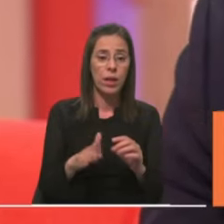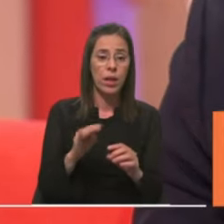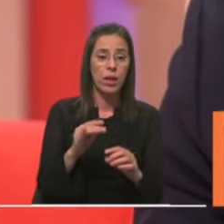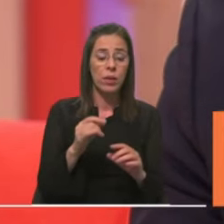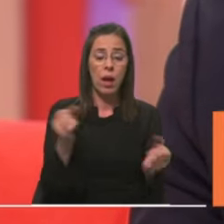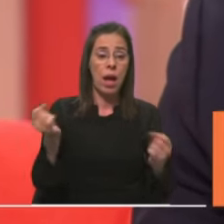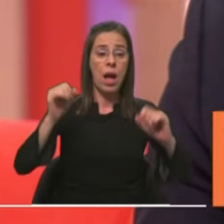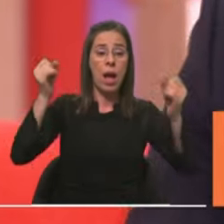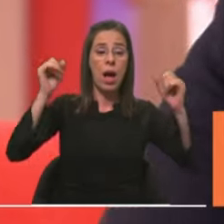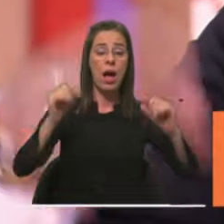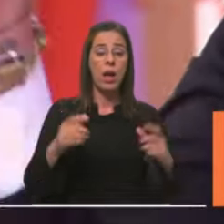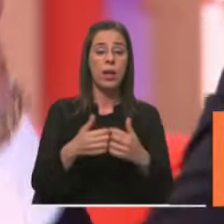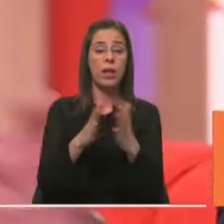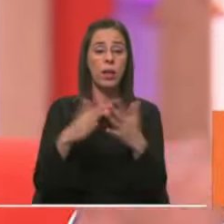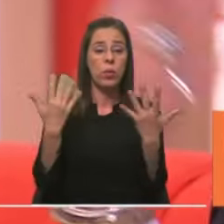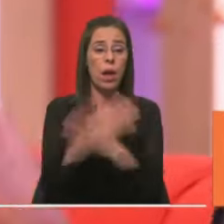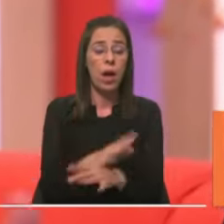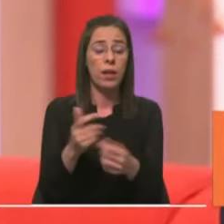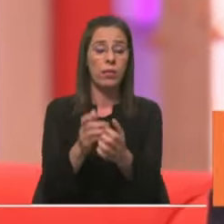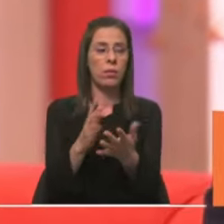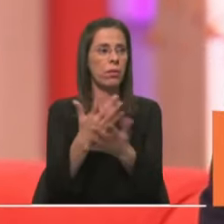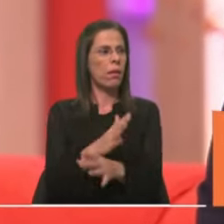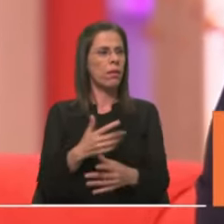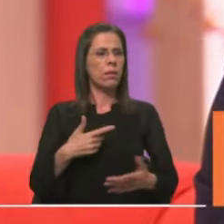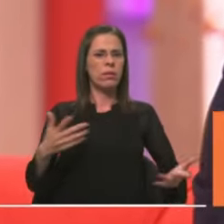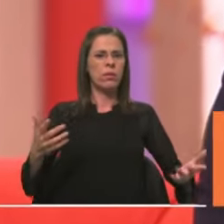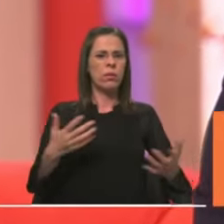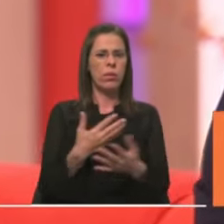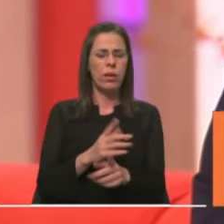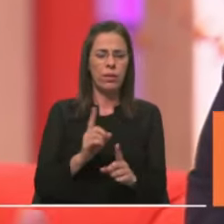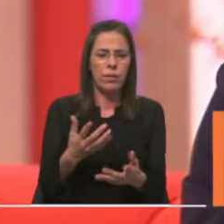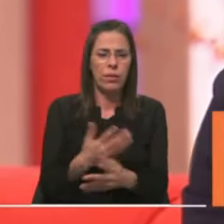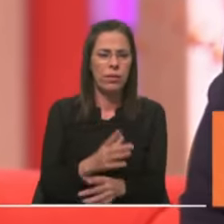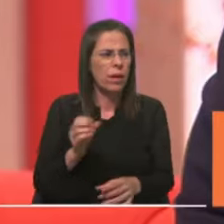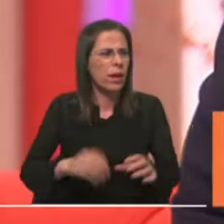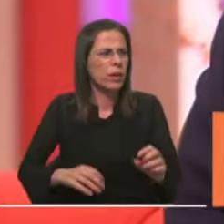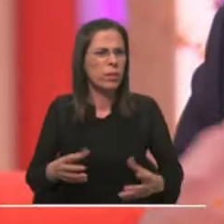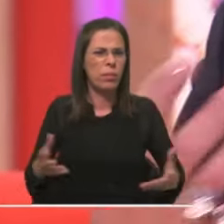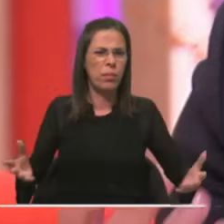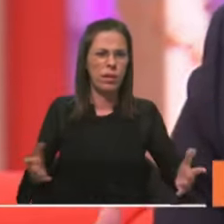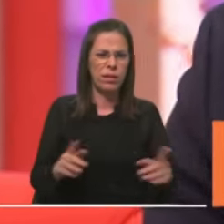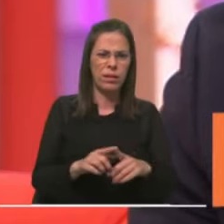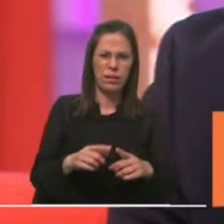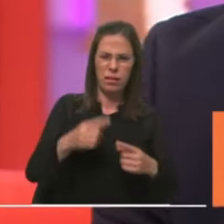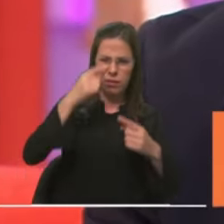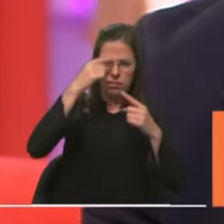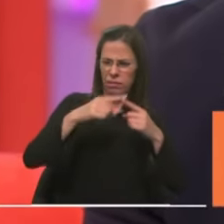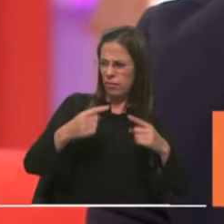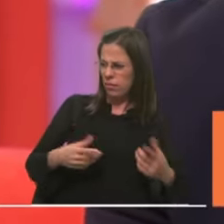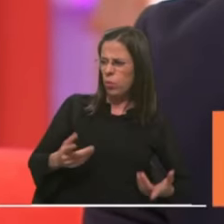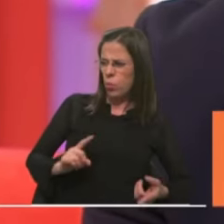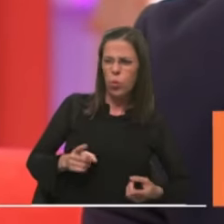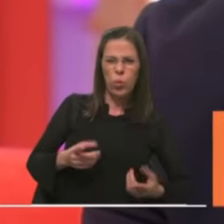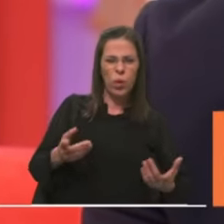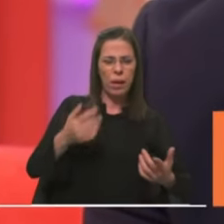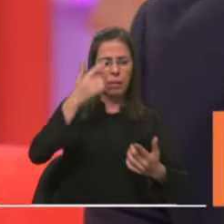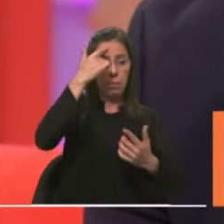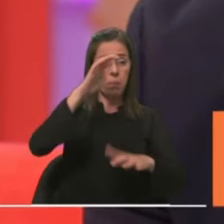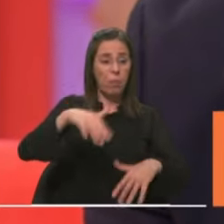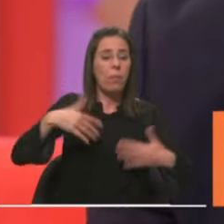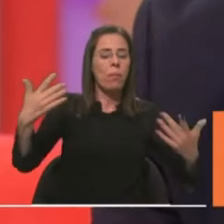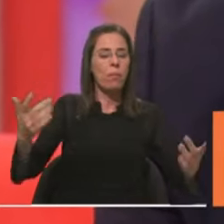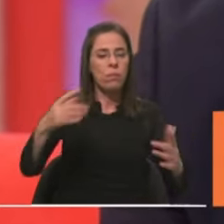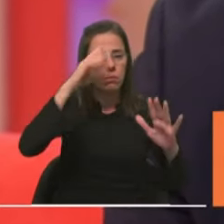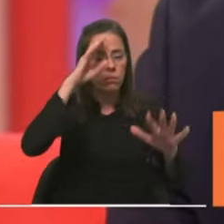tipo esbaforida tipo tá tudo a arder está tudo a arder e eu tipo Está a arder o quê Tipo o que é que tipo sabes aquelas coisas que tu achas